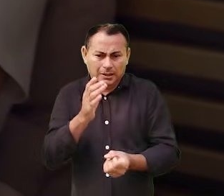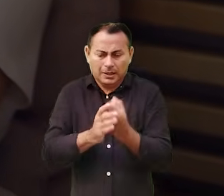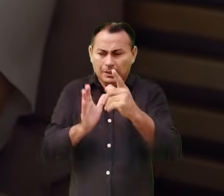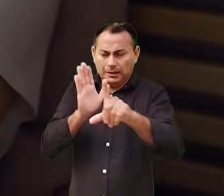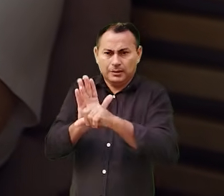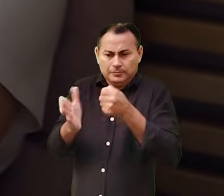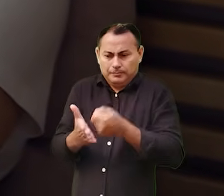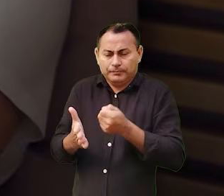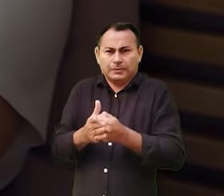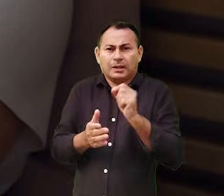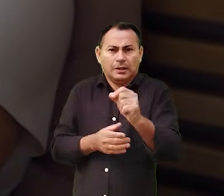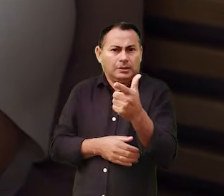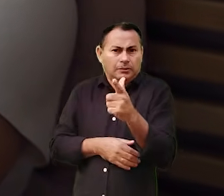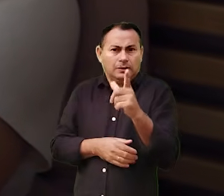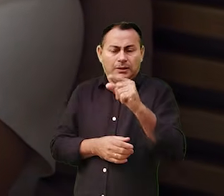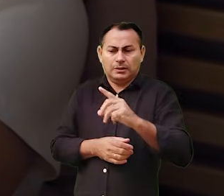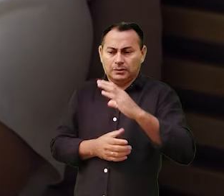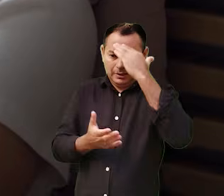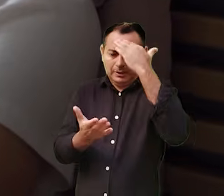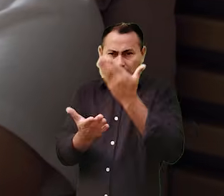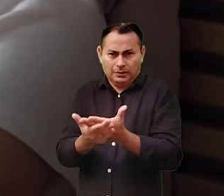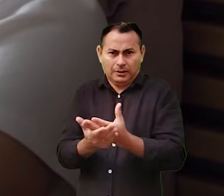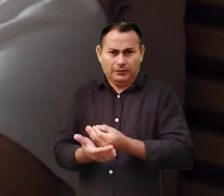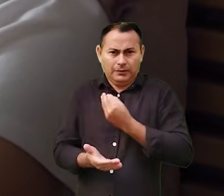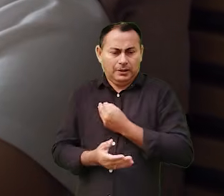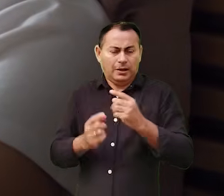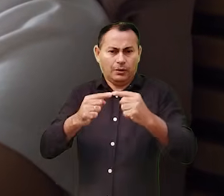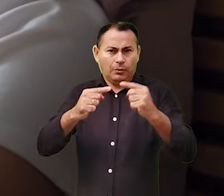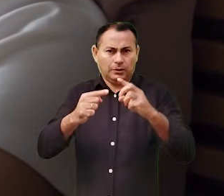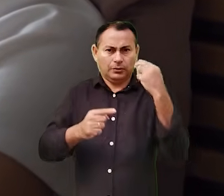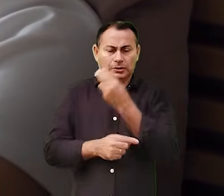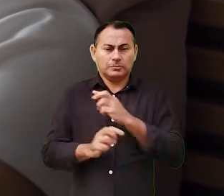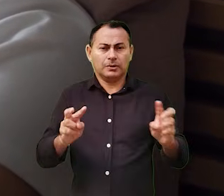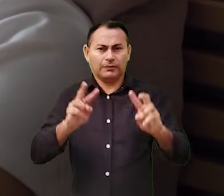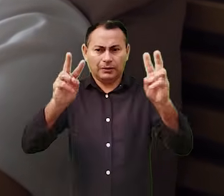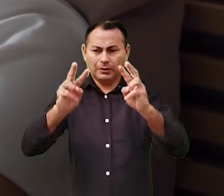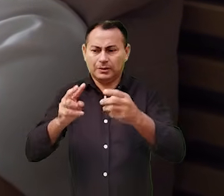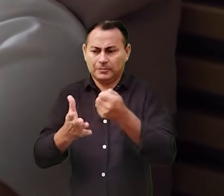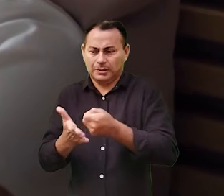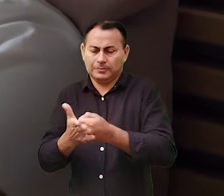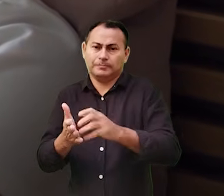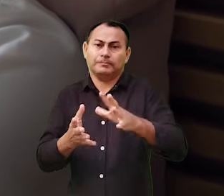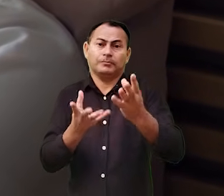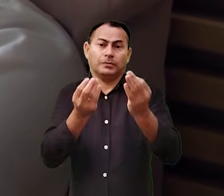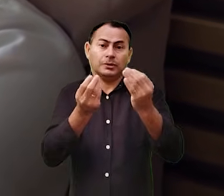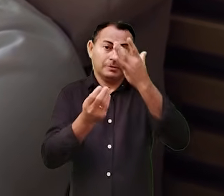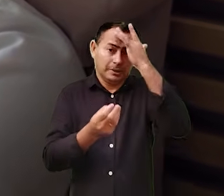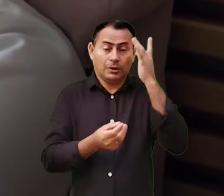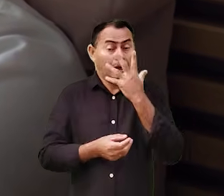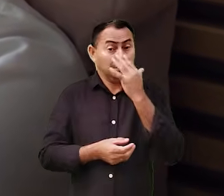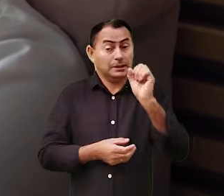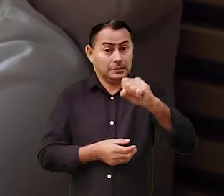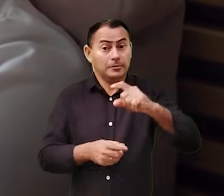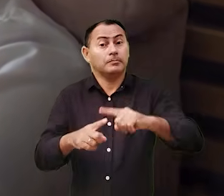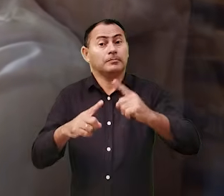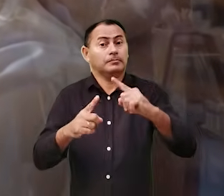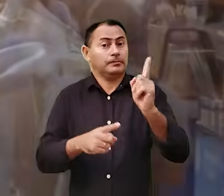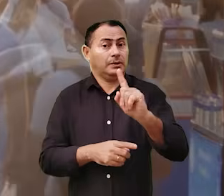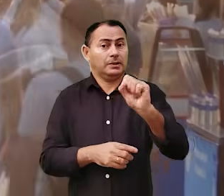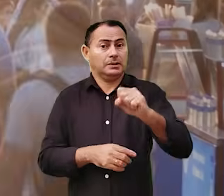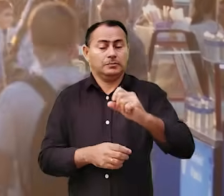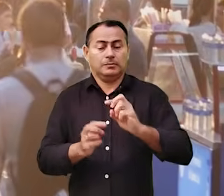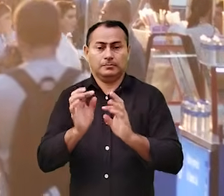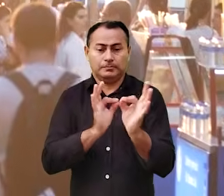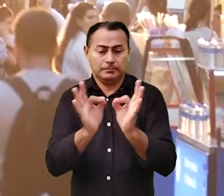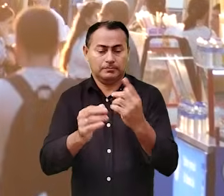devemos criar leis que forcem aqueles que não são crentes a viverem de acordo com os nossos valores? Muita gente acha que sim, mas